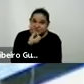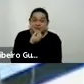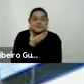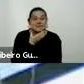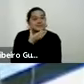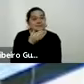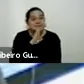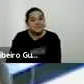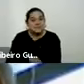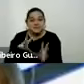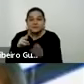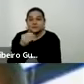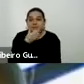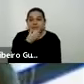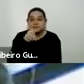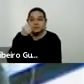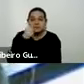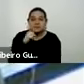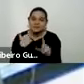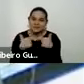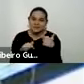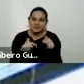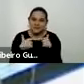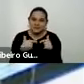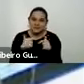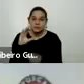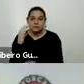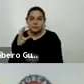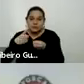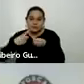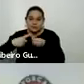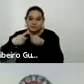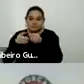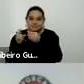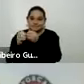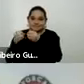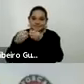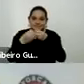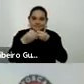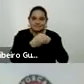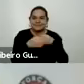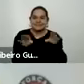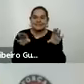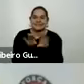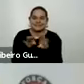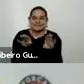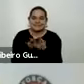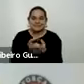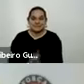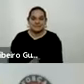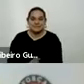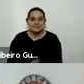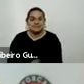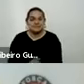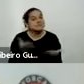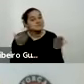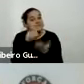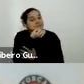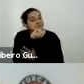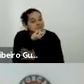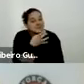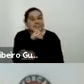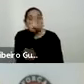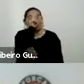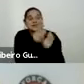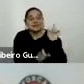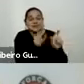trabalhadores metalúrgicos de Curitiba e região. Todos bem. Agora, bem mesmo estão os trabalhadores da sua região aí, a